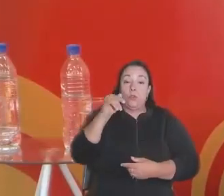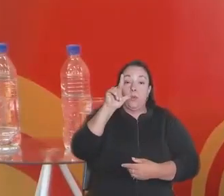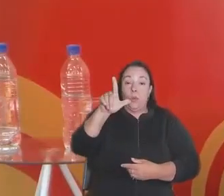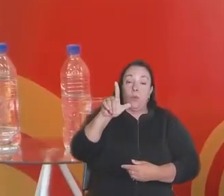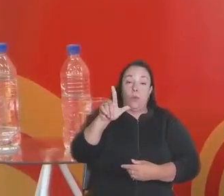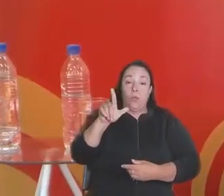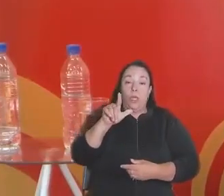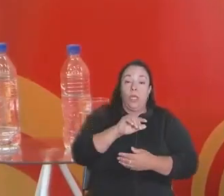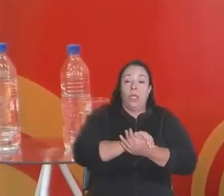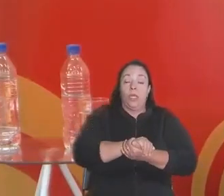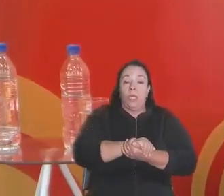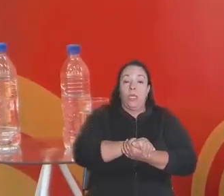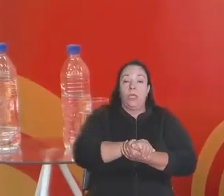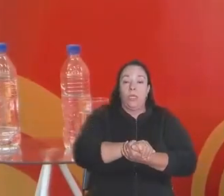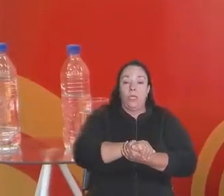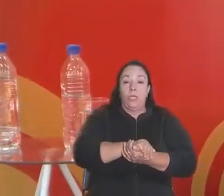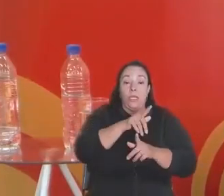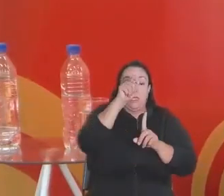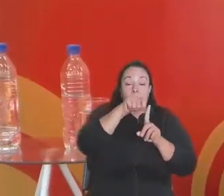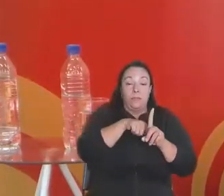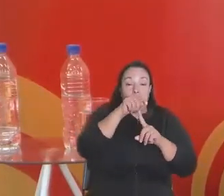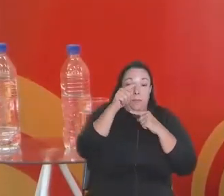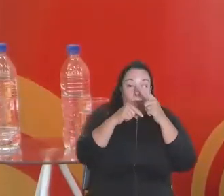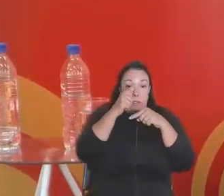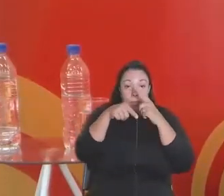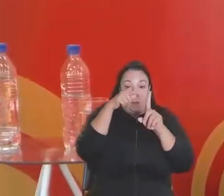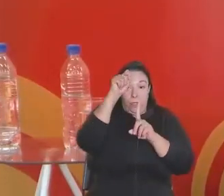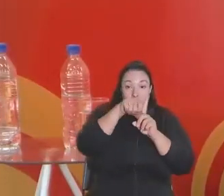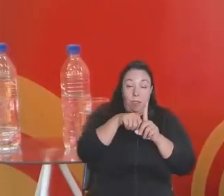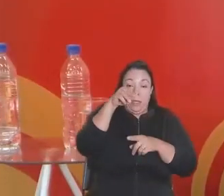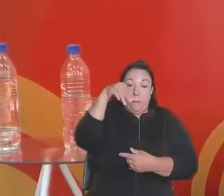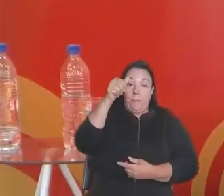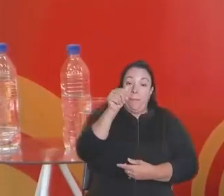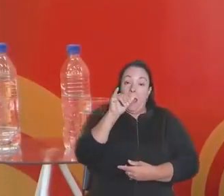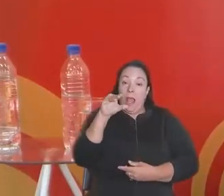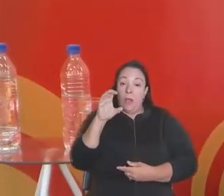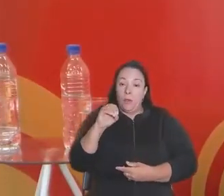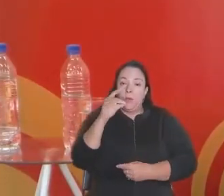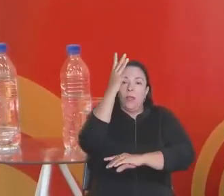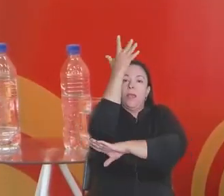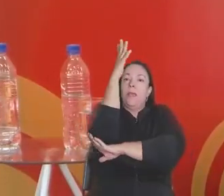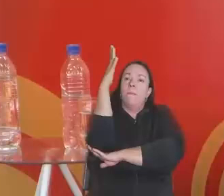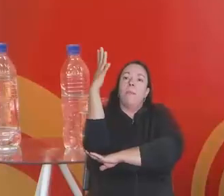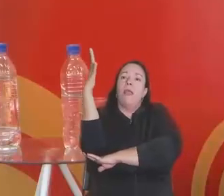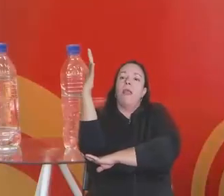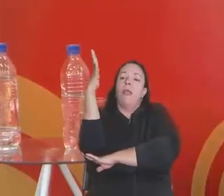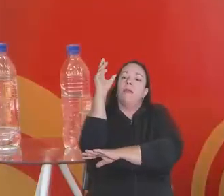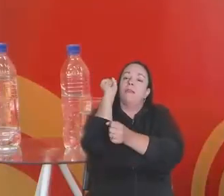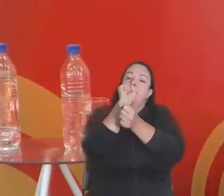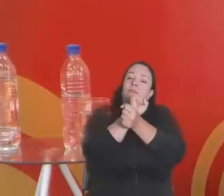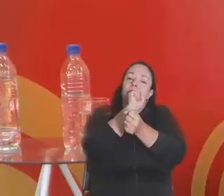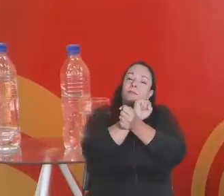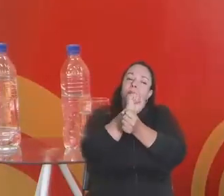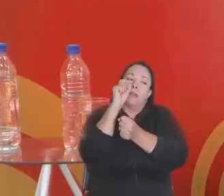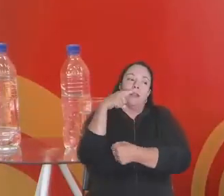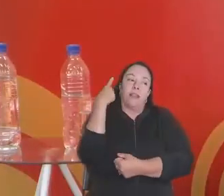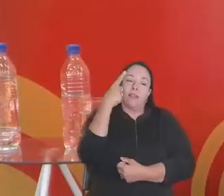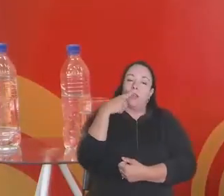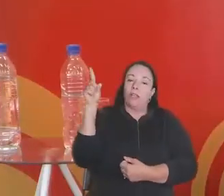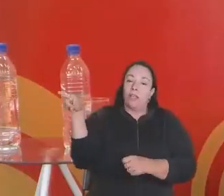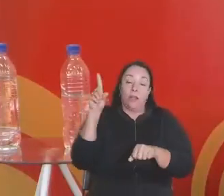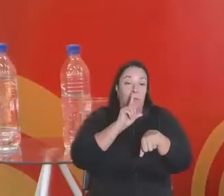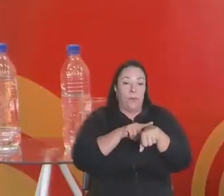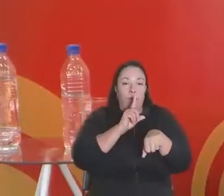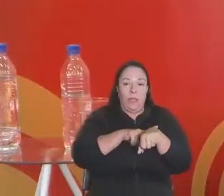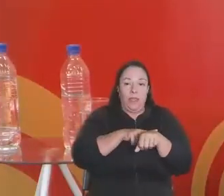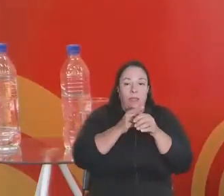mudamos para maio. Então, tinha um ipê muito bonito, aquilo até parecia que estava esperando nós ali naquele momento. Aí nós